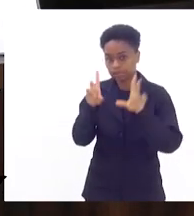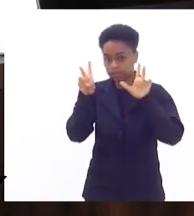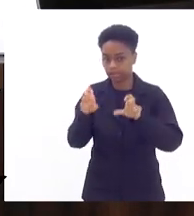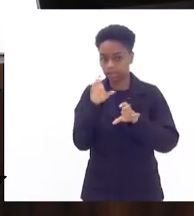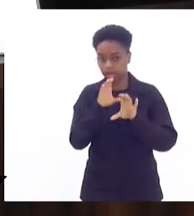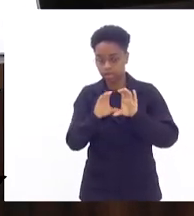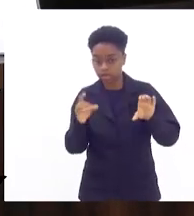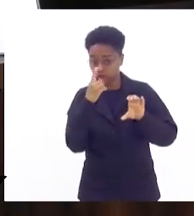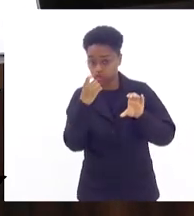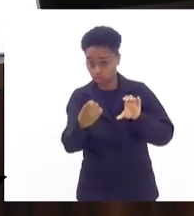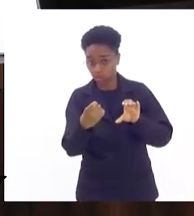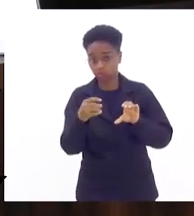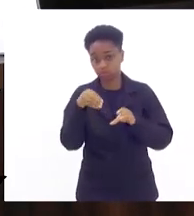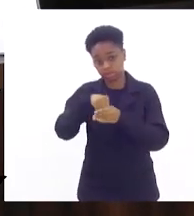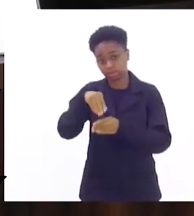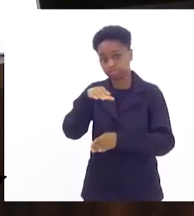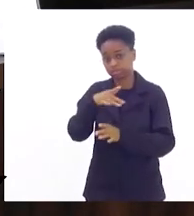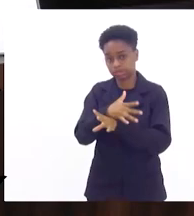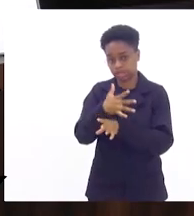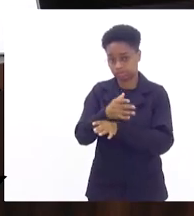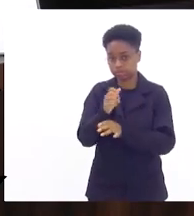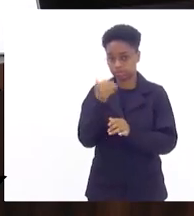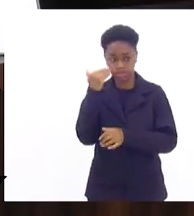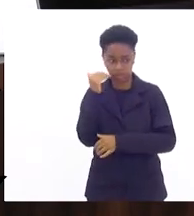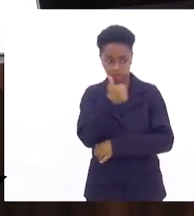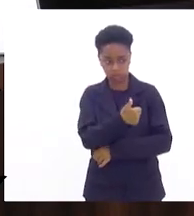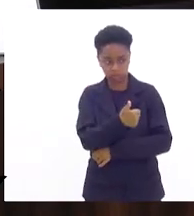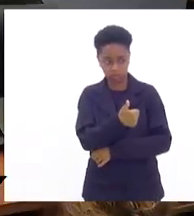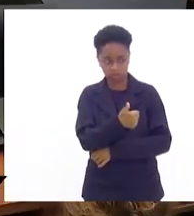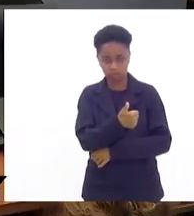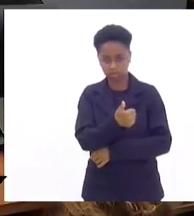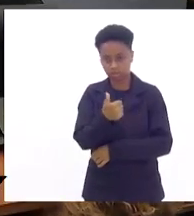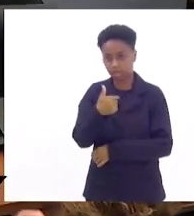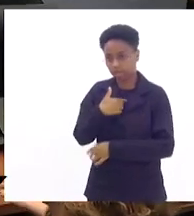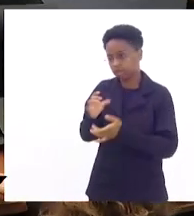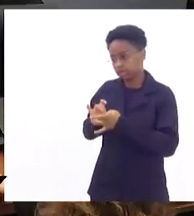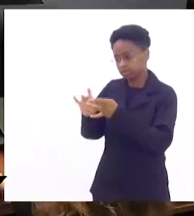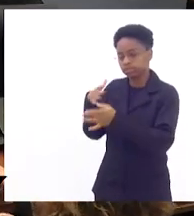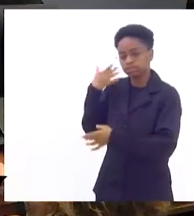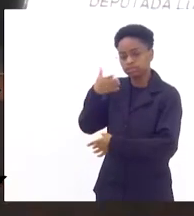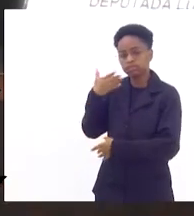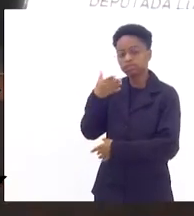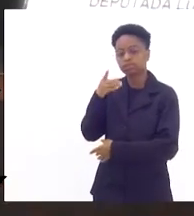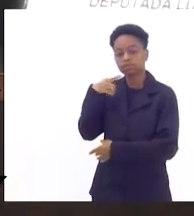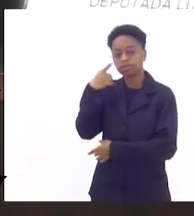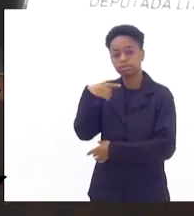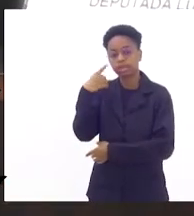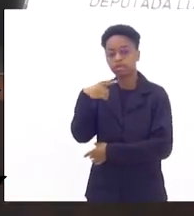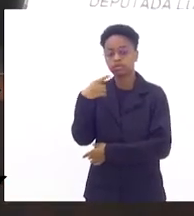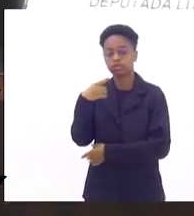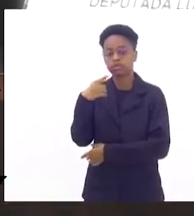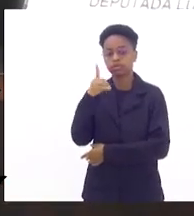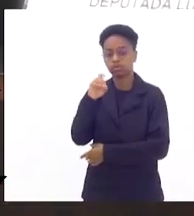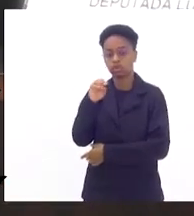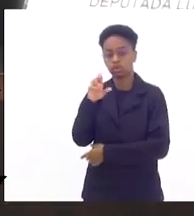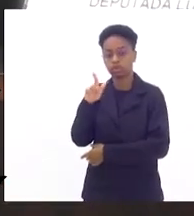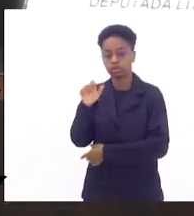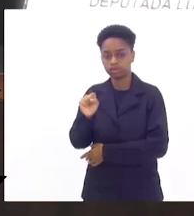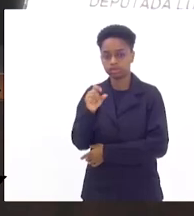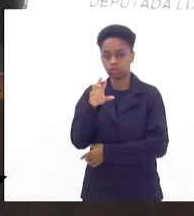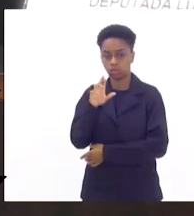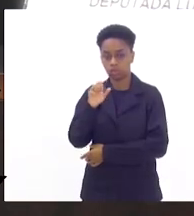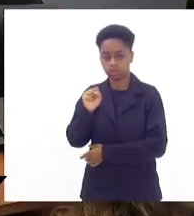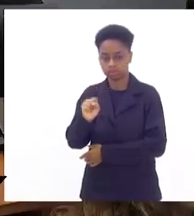esgoto lá no município, você entendeu? Eu vou passar a palavra para o deputado Douglas Ruas. Quer fazer a palavra, deputado?